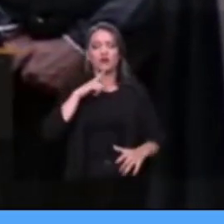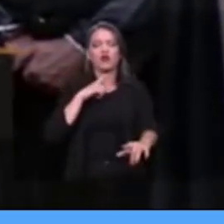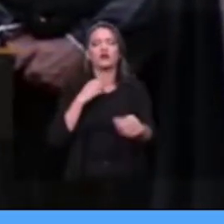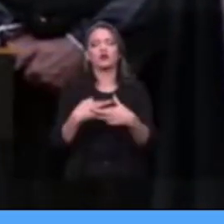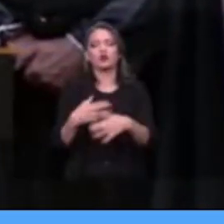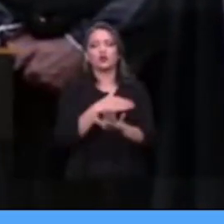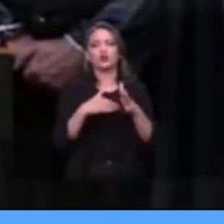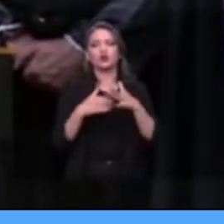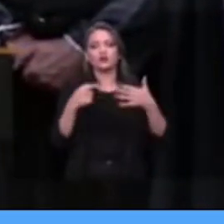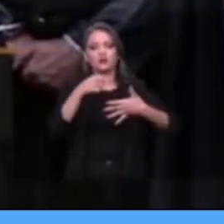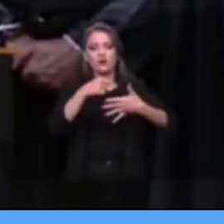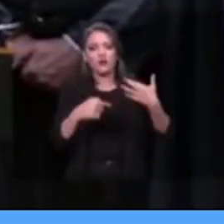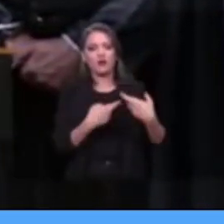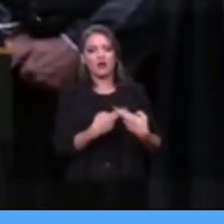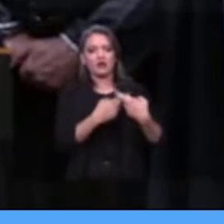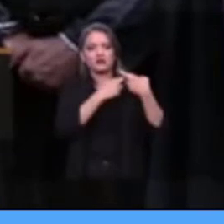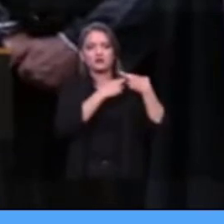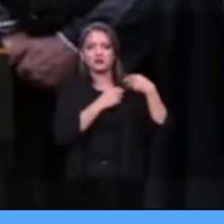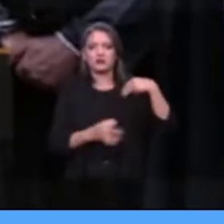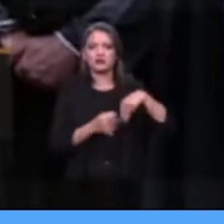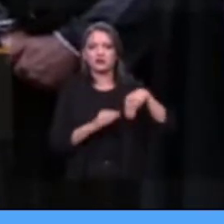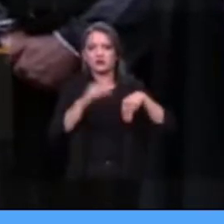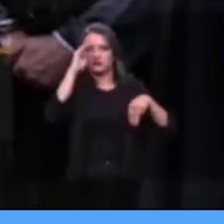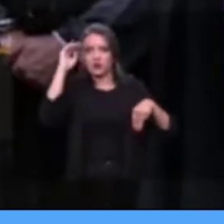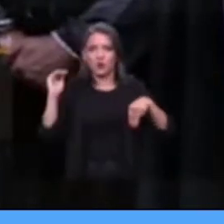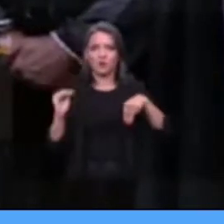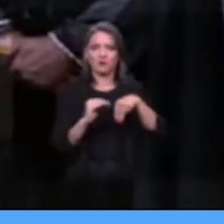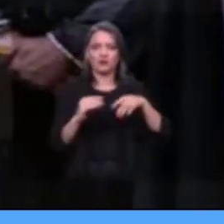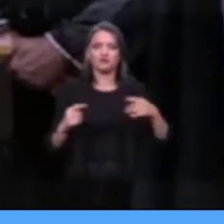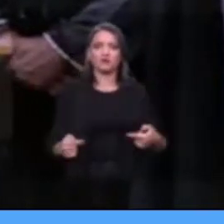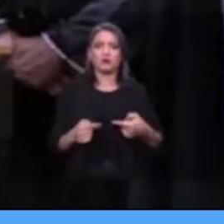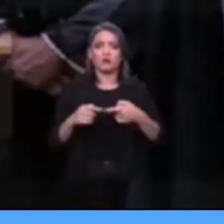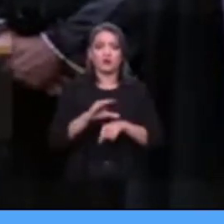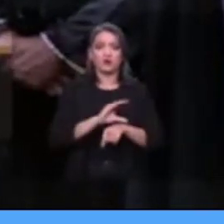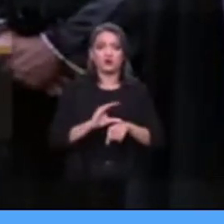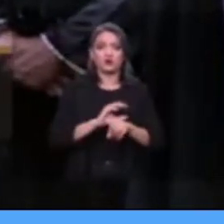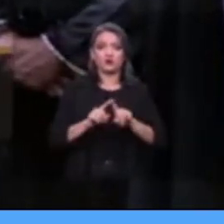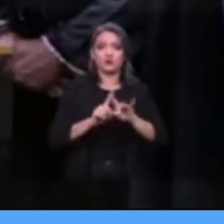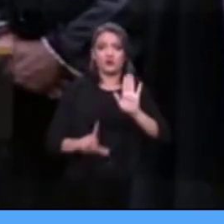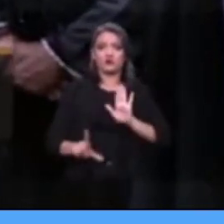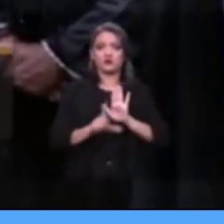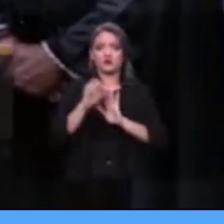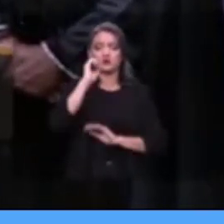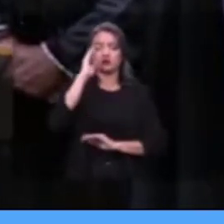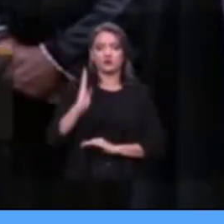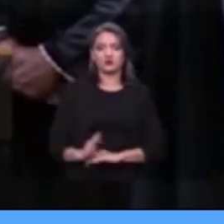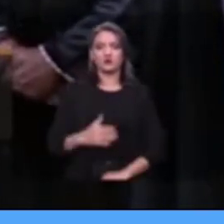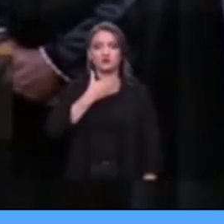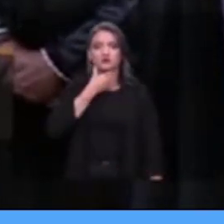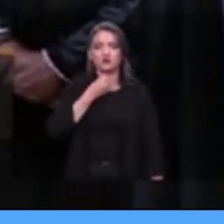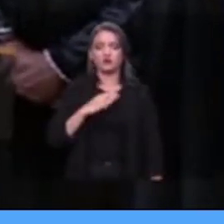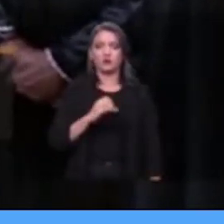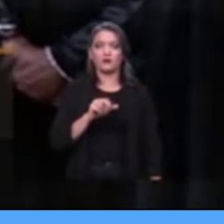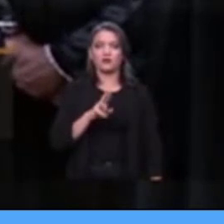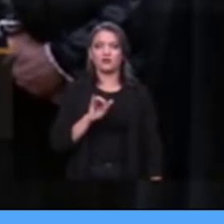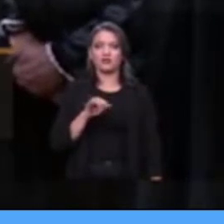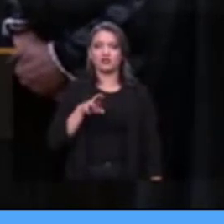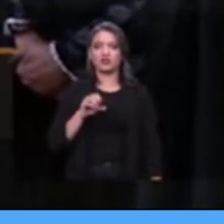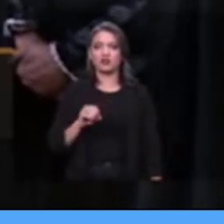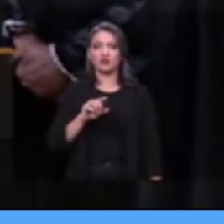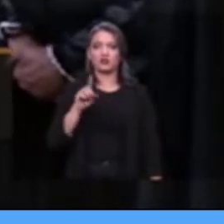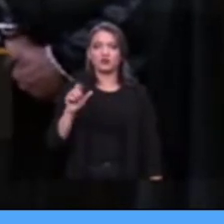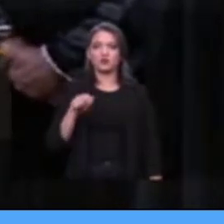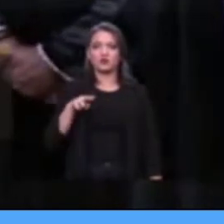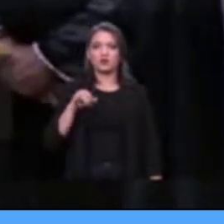os deveres do cargo nos termos da Constituição e das leis da República, Sua Excelência, o senhor doutor Cristiano Zanin Martins,